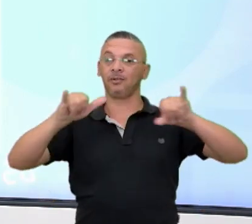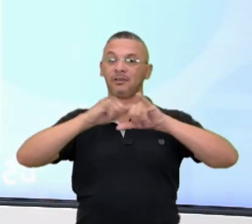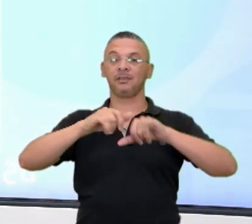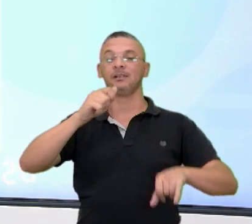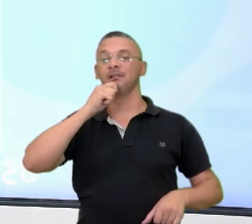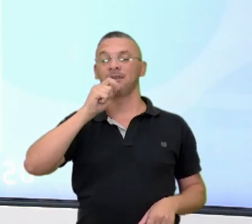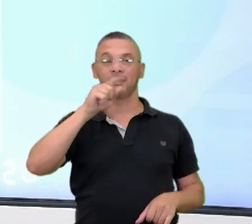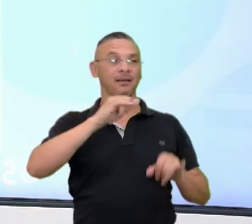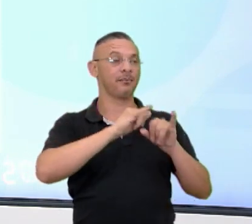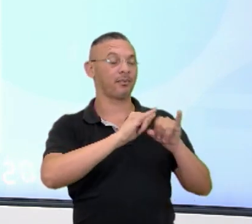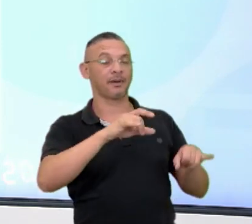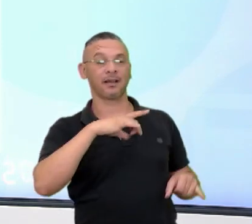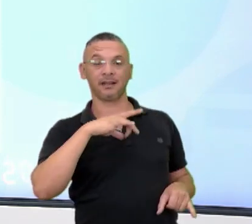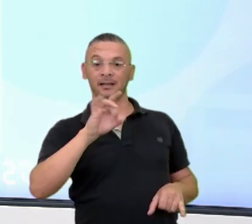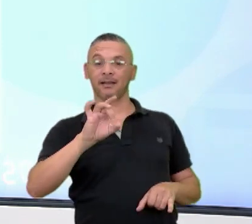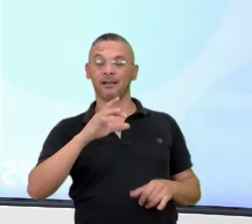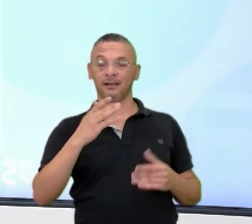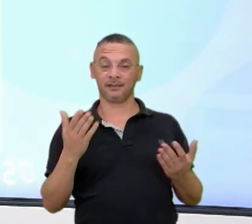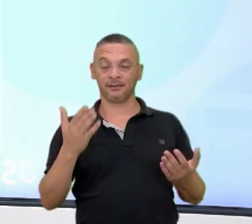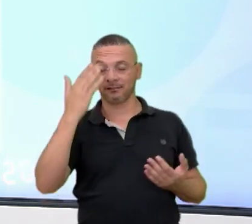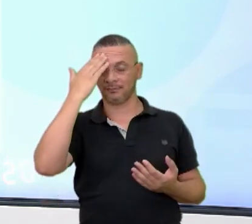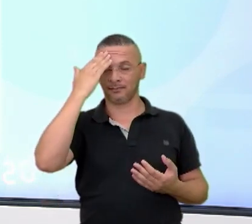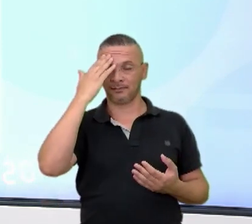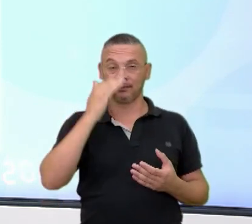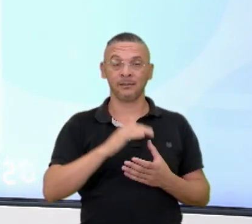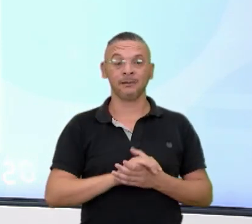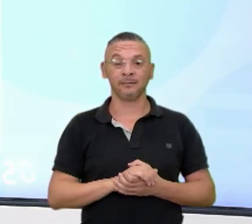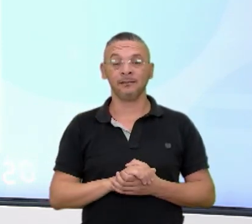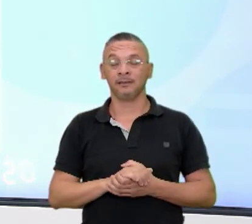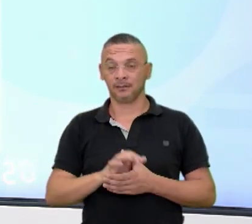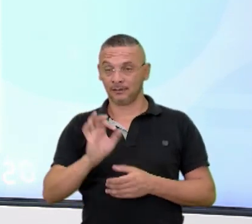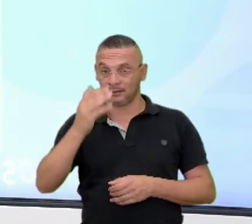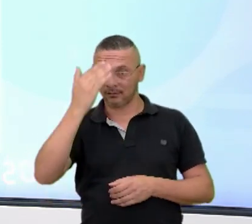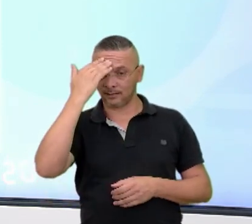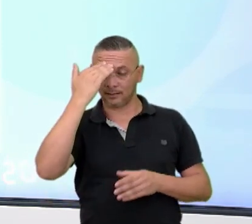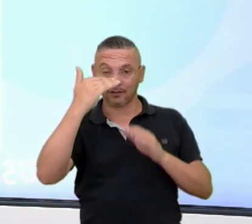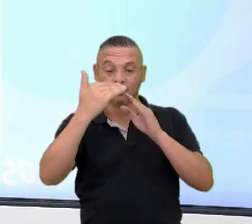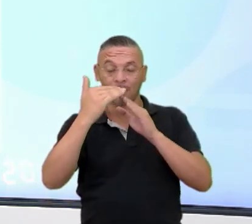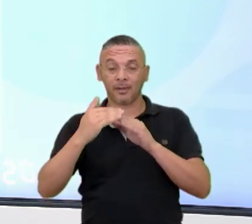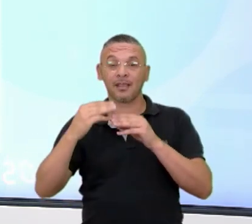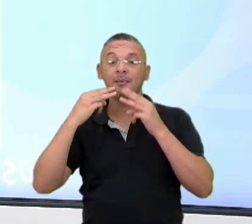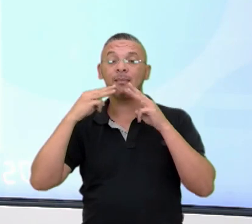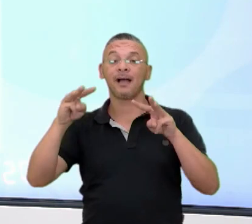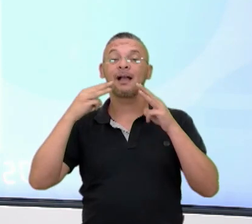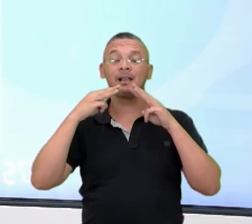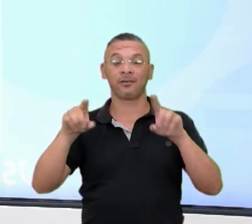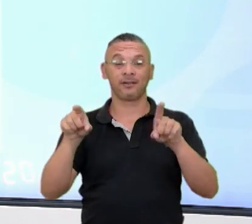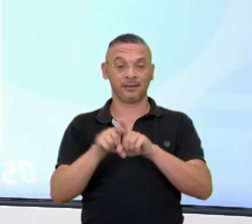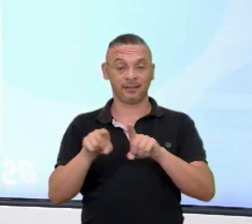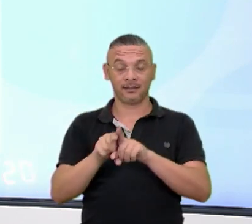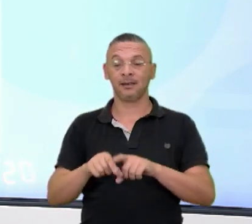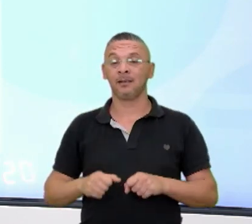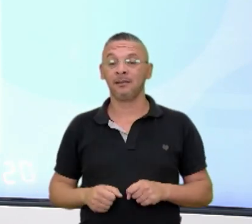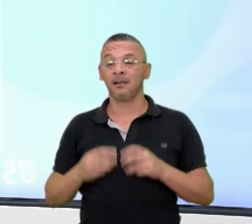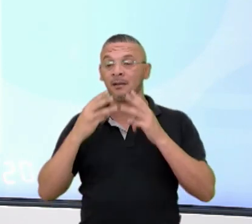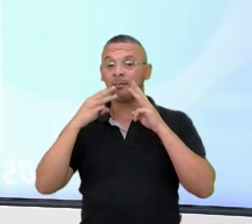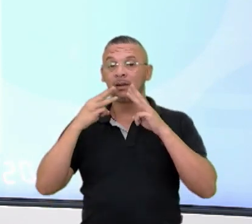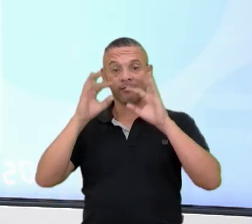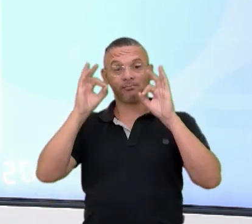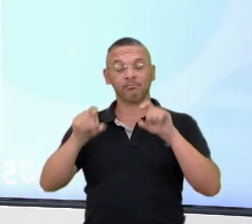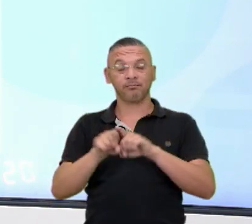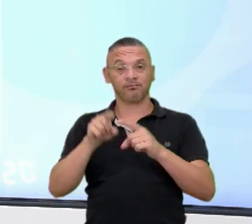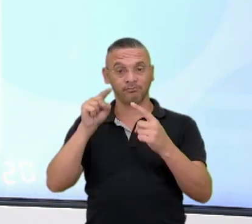da agência Reuters, por exemplo. Existe de verdade essa agência, Reuters. Os 100 veículos de mídia compraram